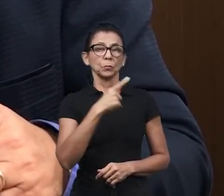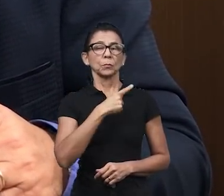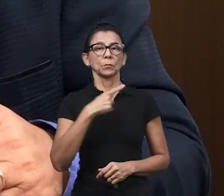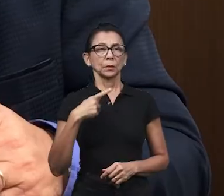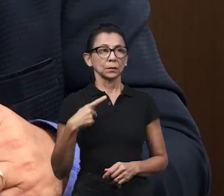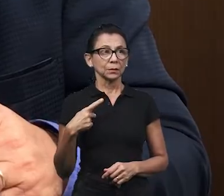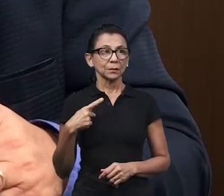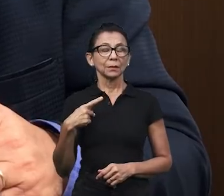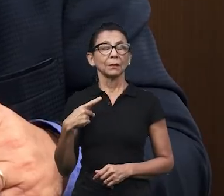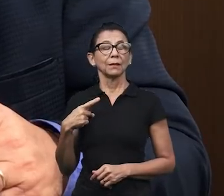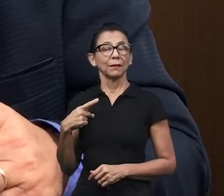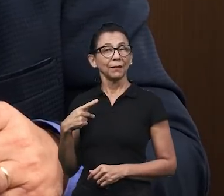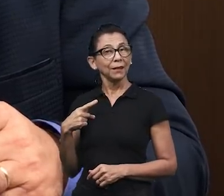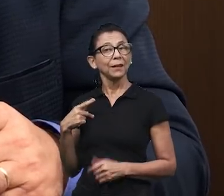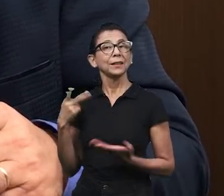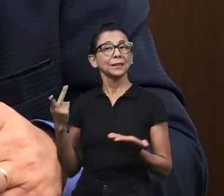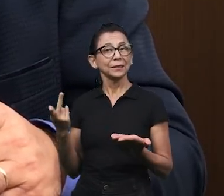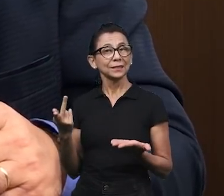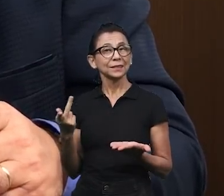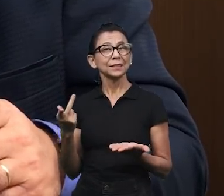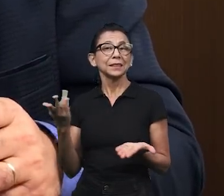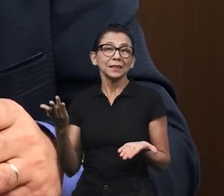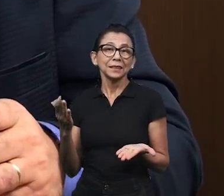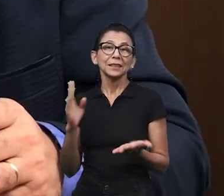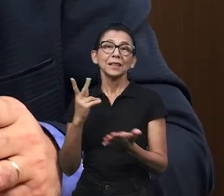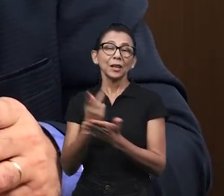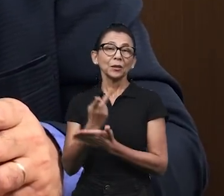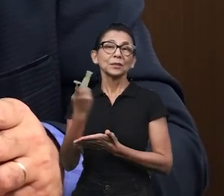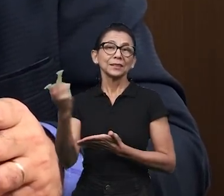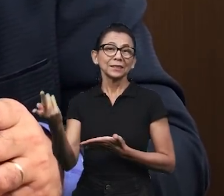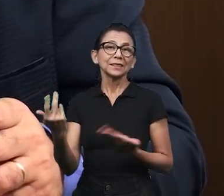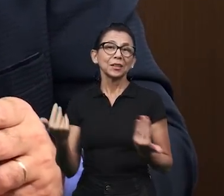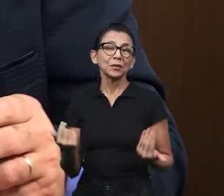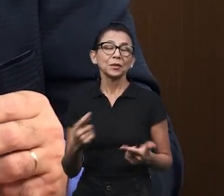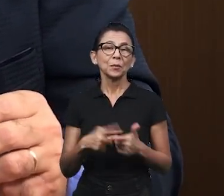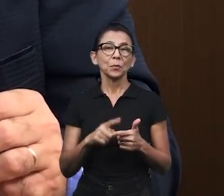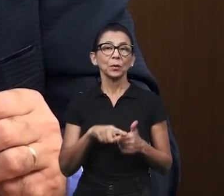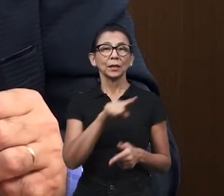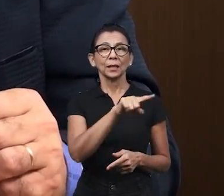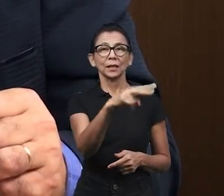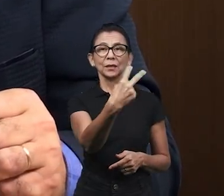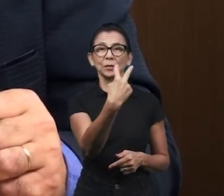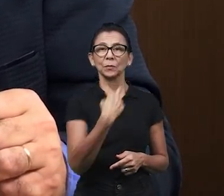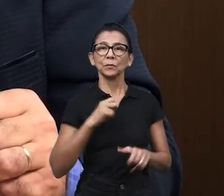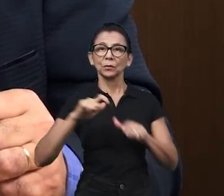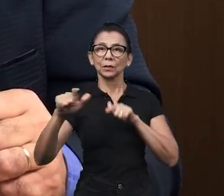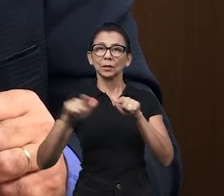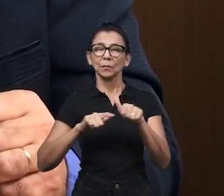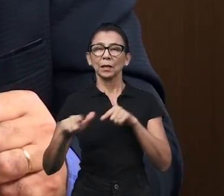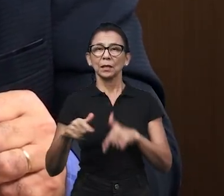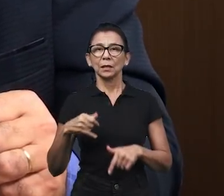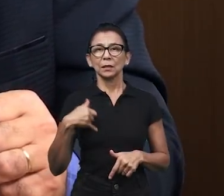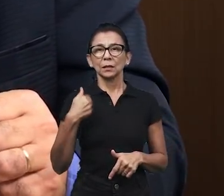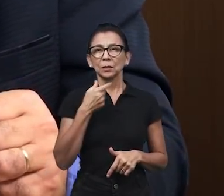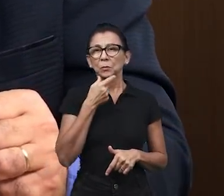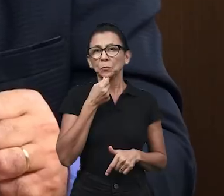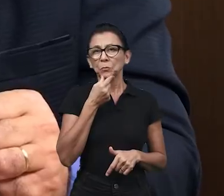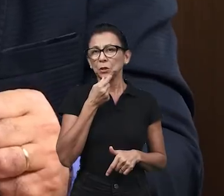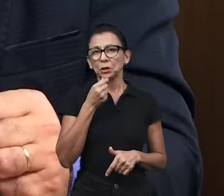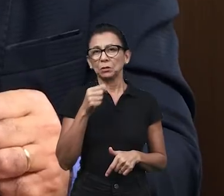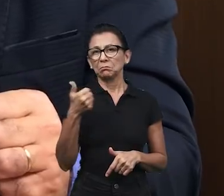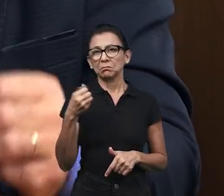lembrar dessa experiência, e ele fez isso porque me viu trabalhando lá, correndo de um lado para o outro, ainda nessa idade. Mas